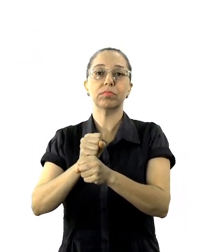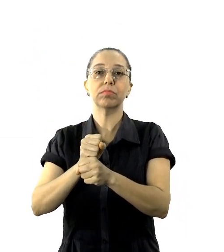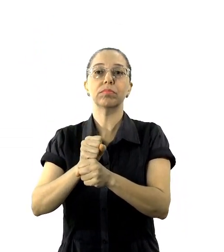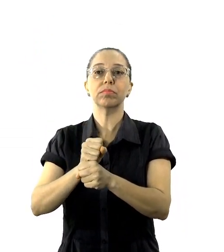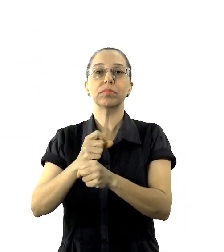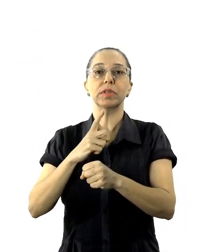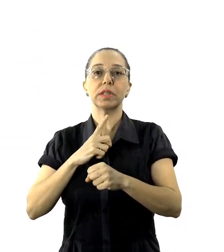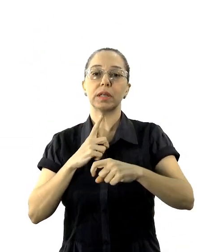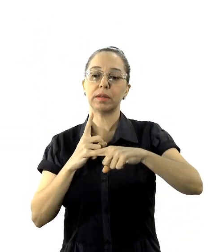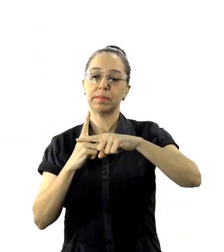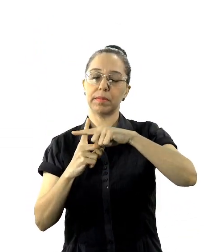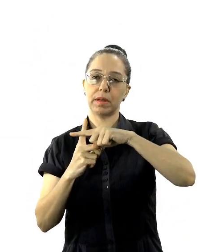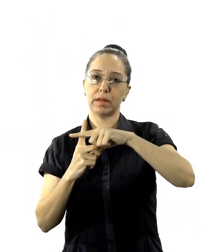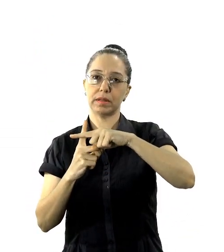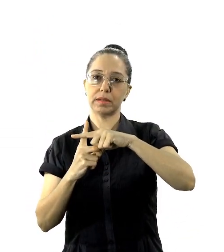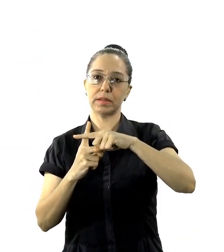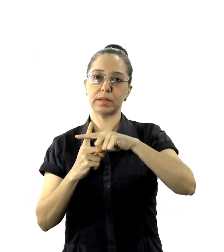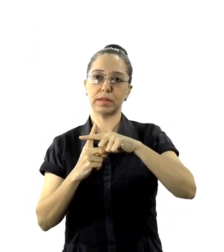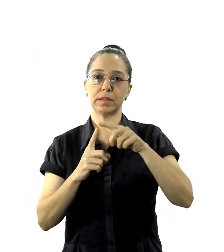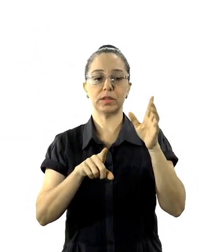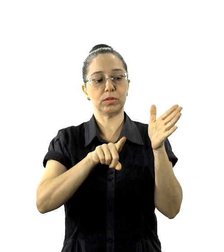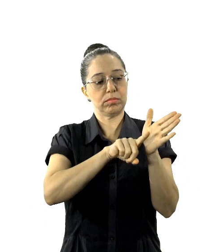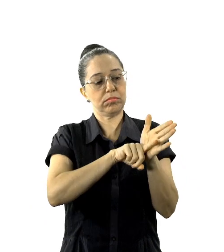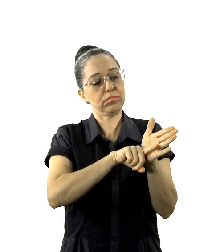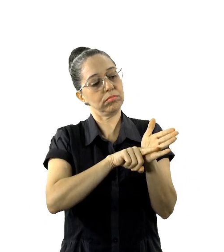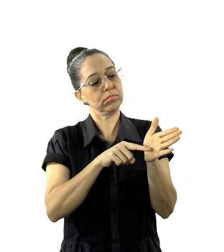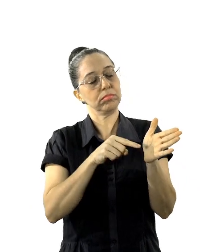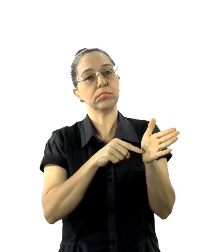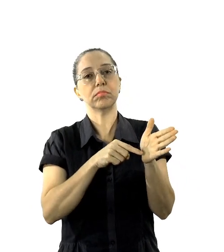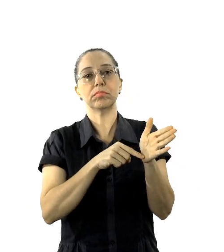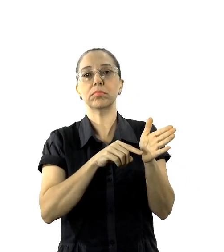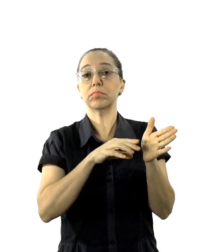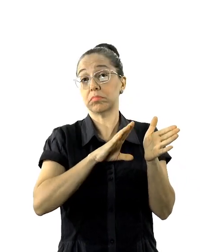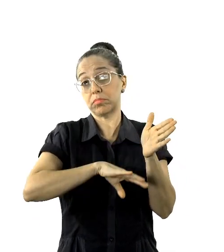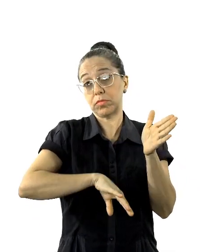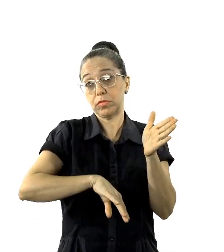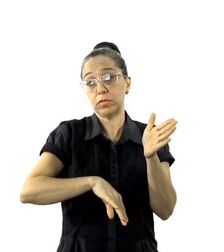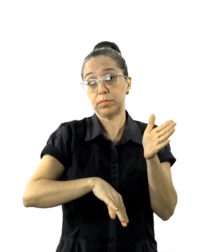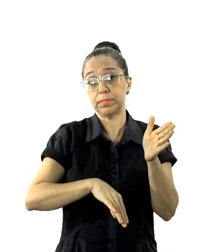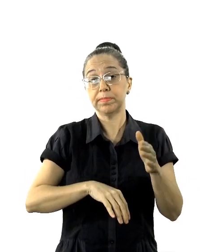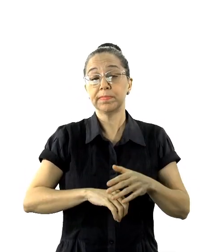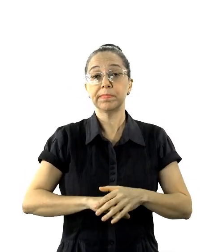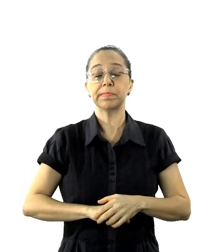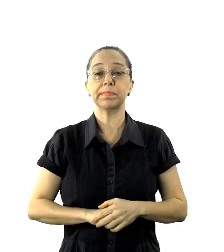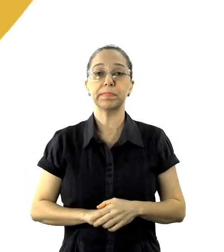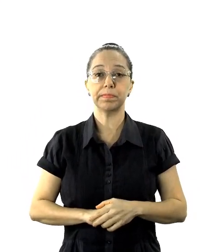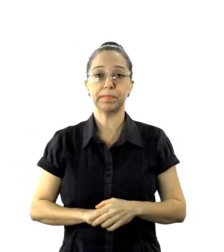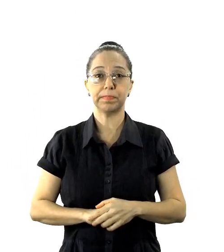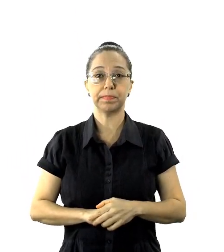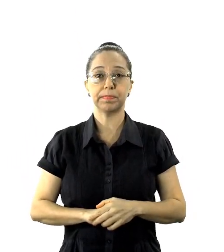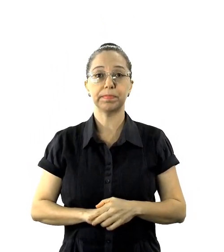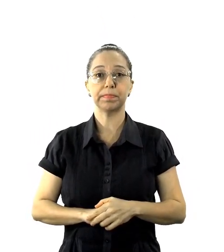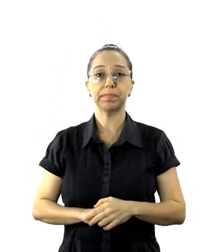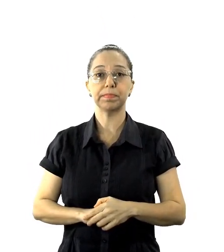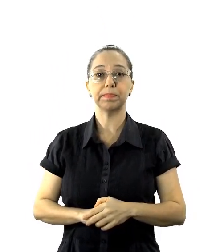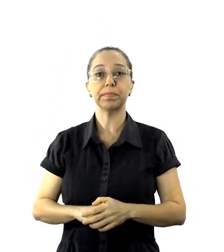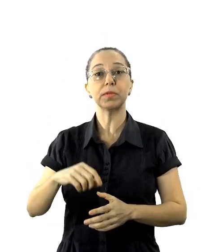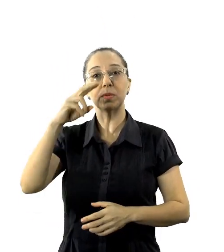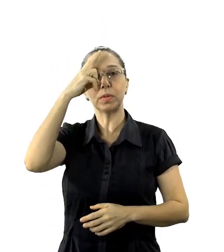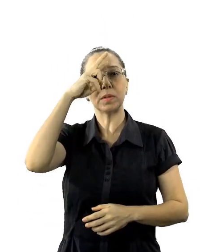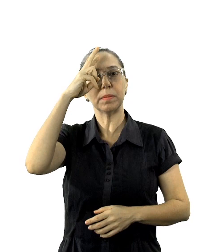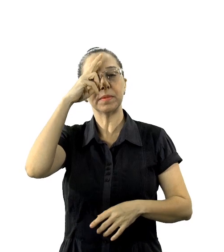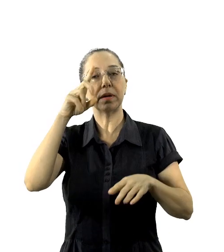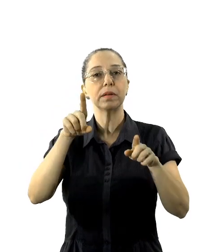de mais, e na subtração, que nós utilizamos o tracinho, né? O sinal de menos. E nós vamos relembrar